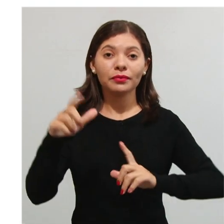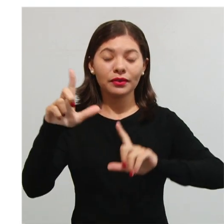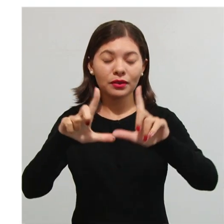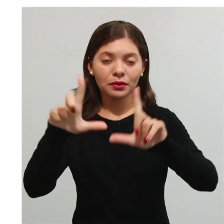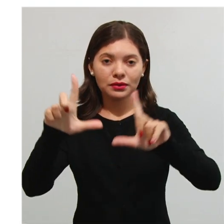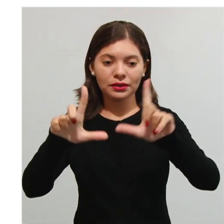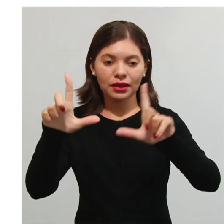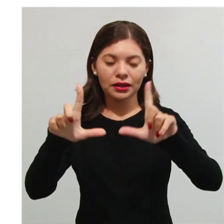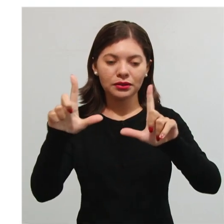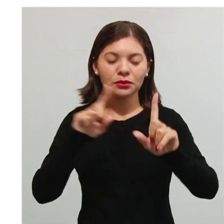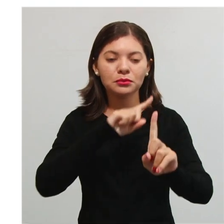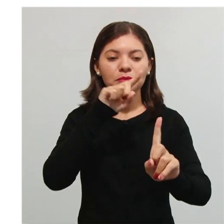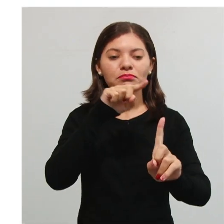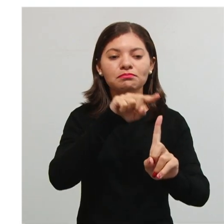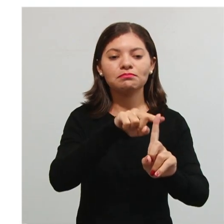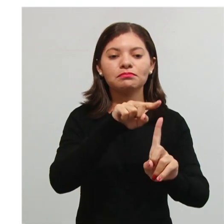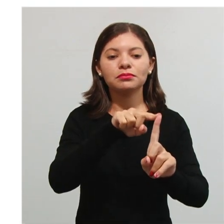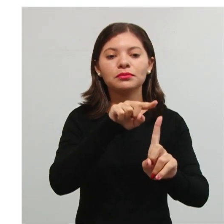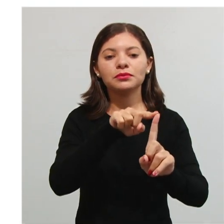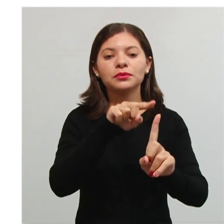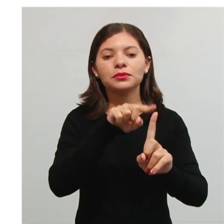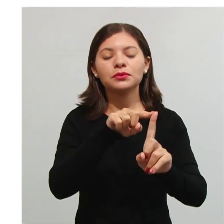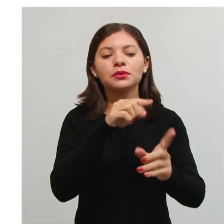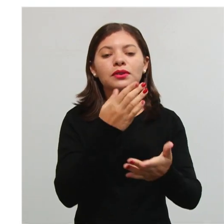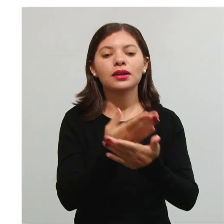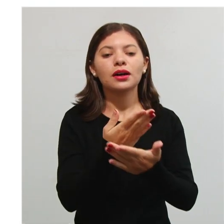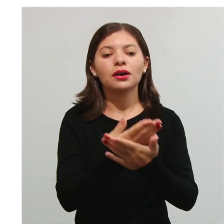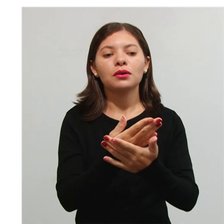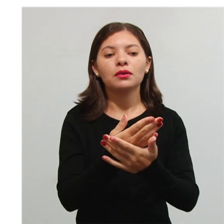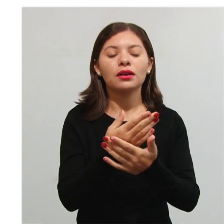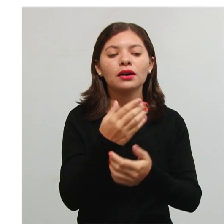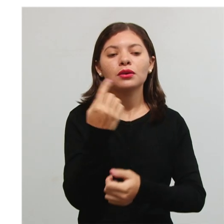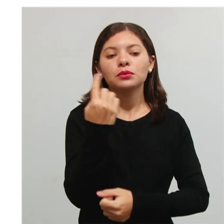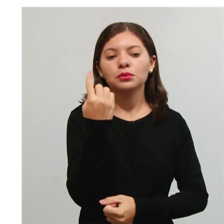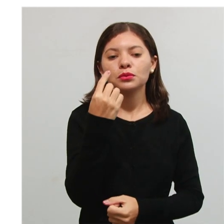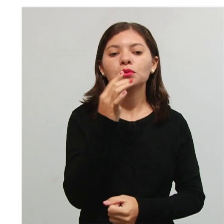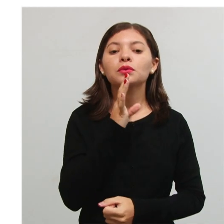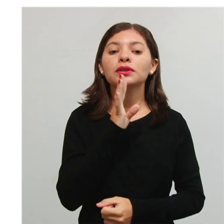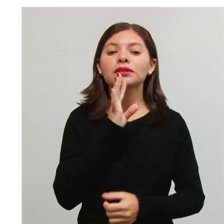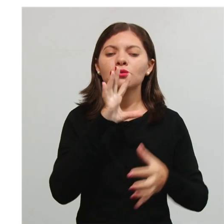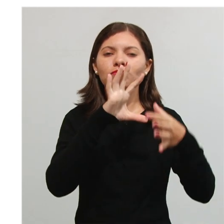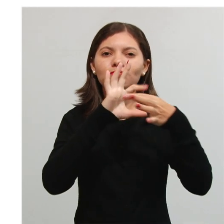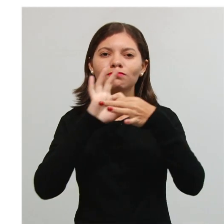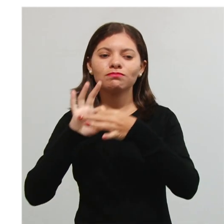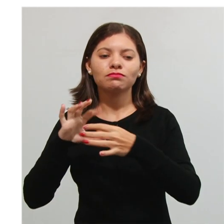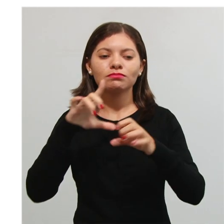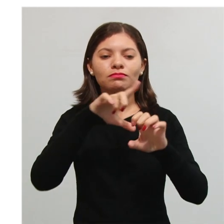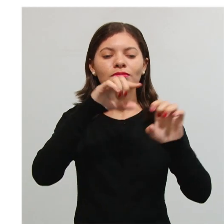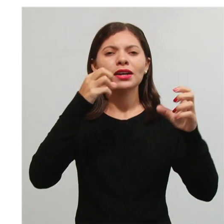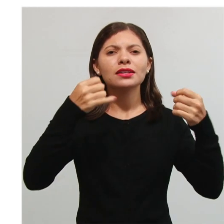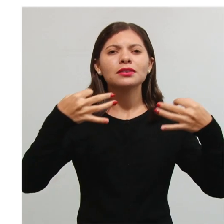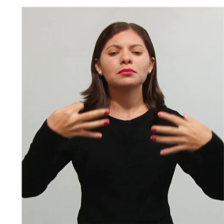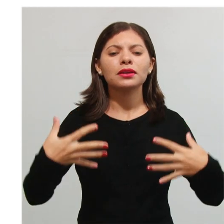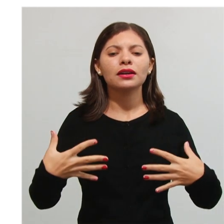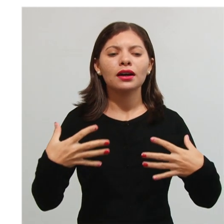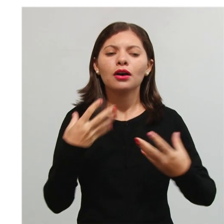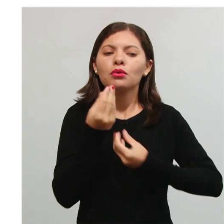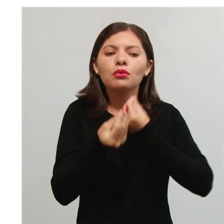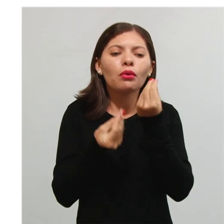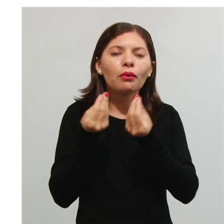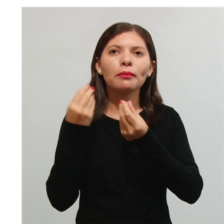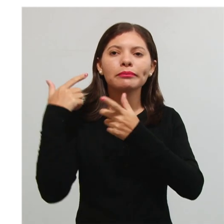1. Conhecer os contextos empreendedores, explicar o desenvolvimento de negócios e